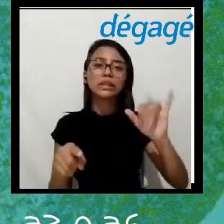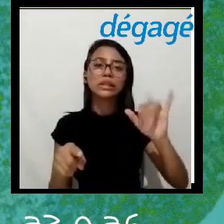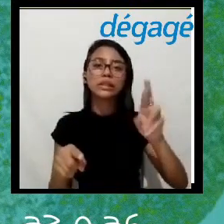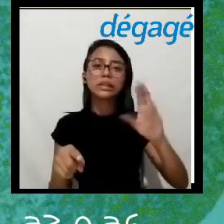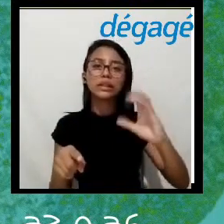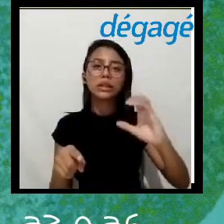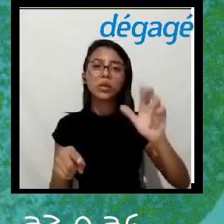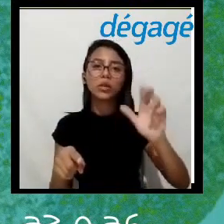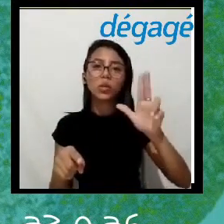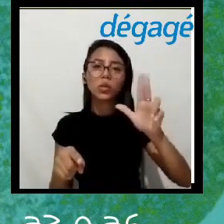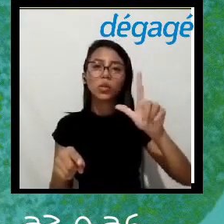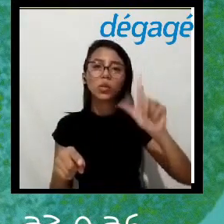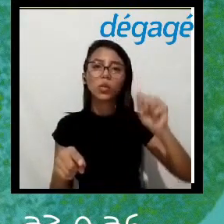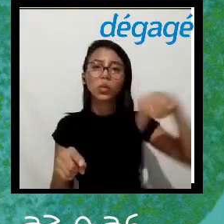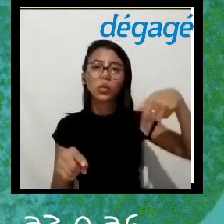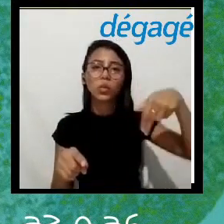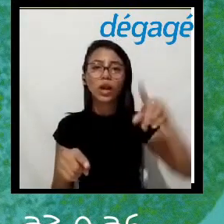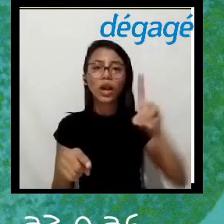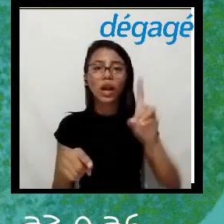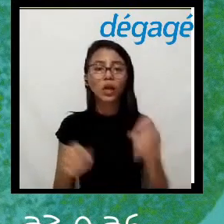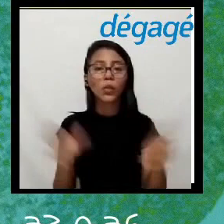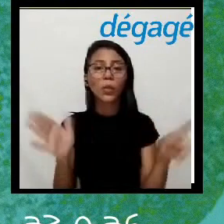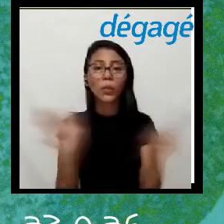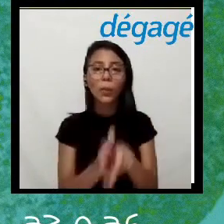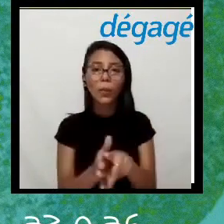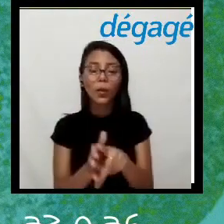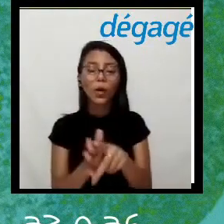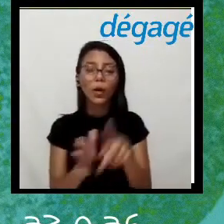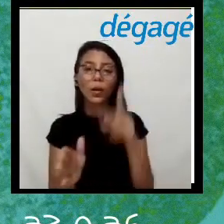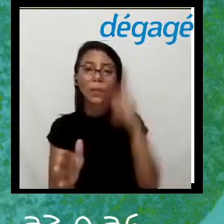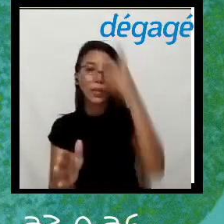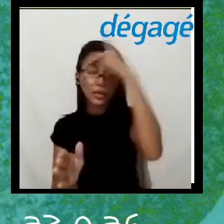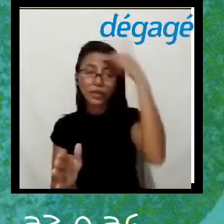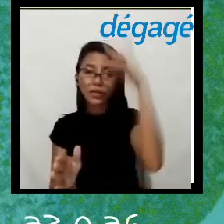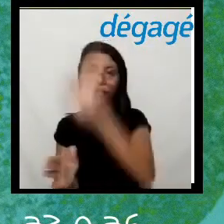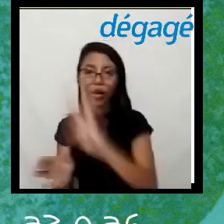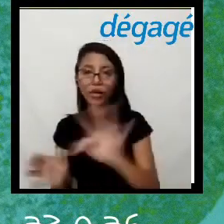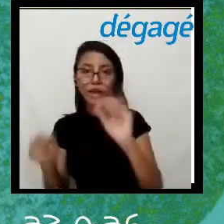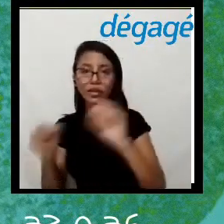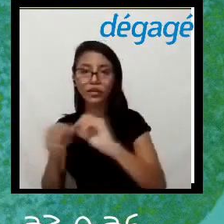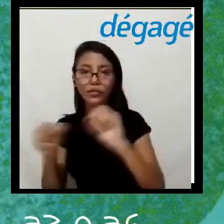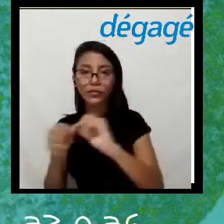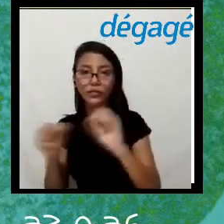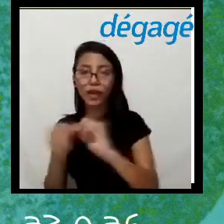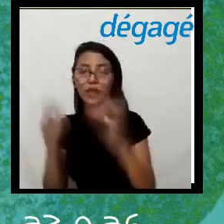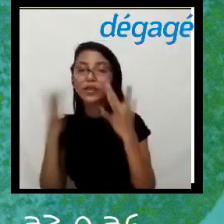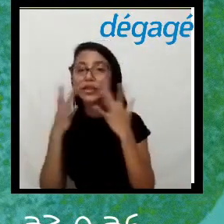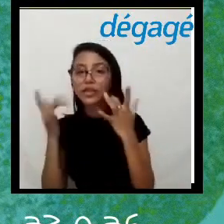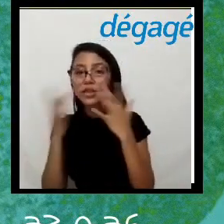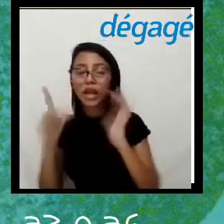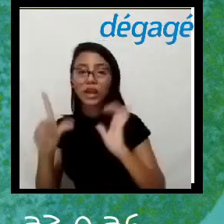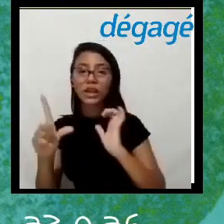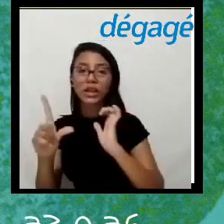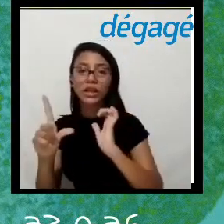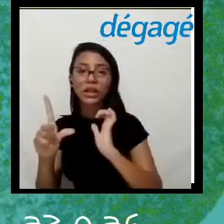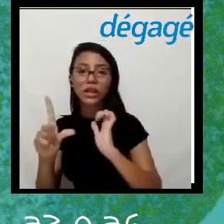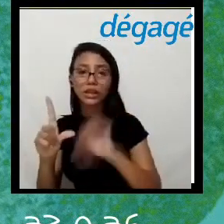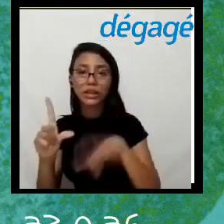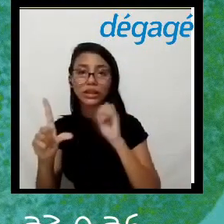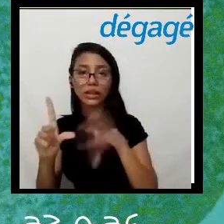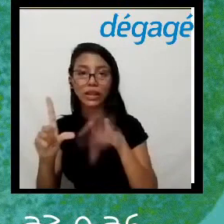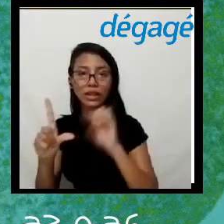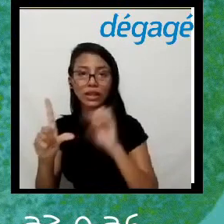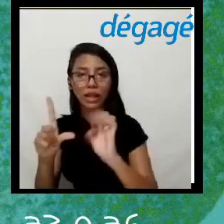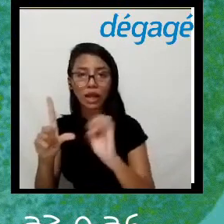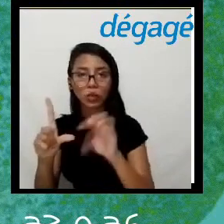da licenciatura em teatro. A gente pensa que após a atuação no circulando, Os alunos do Centro de Letras e